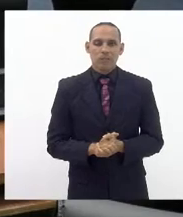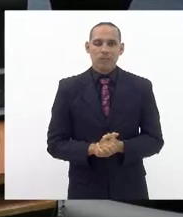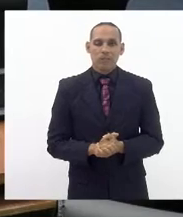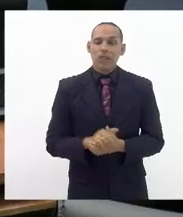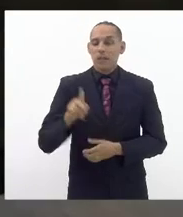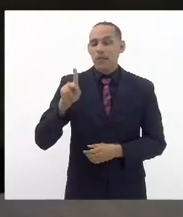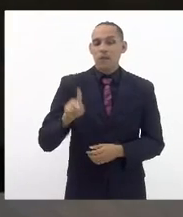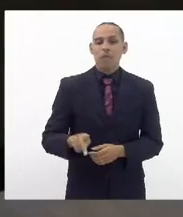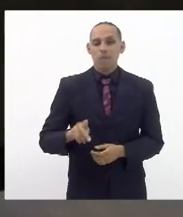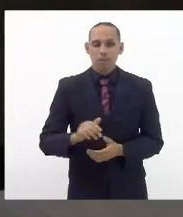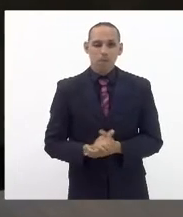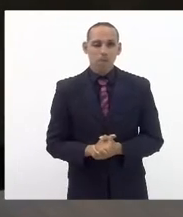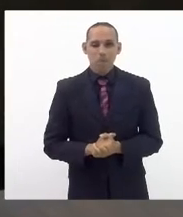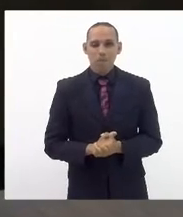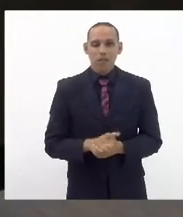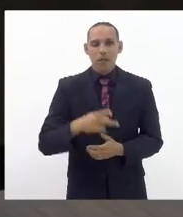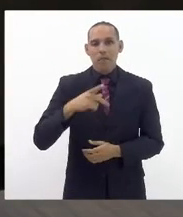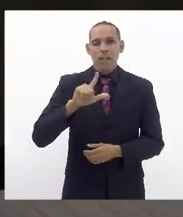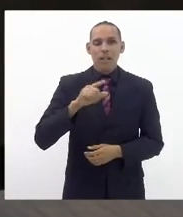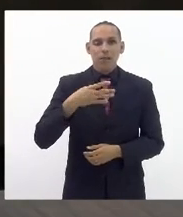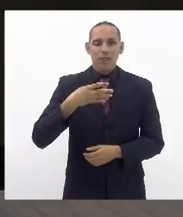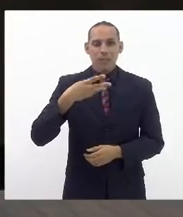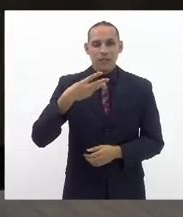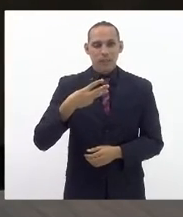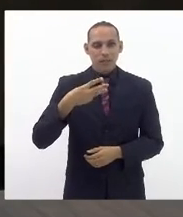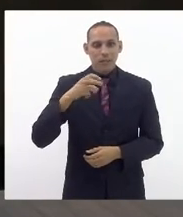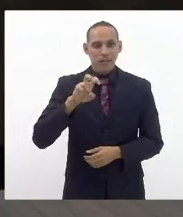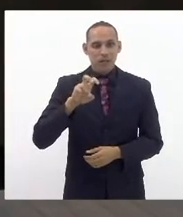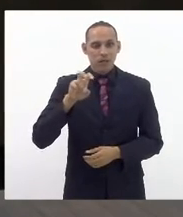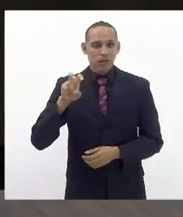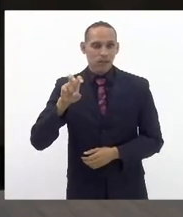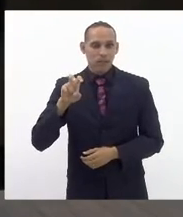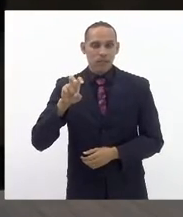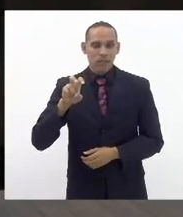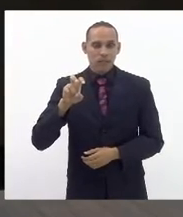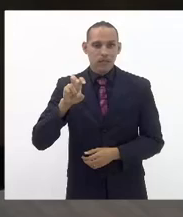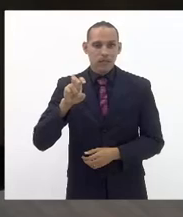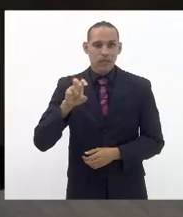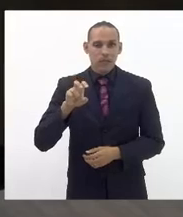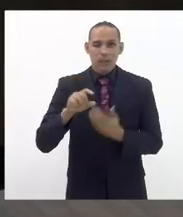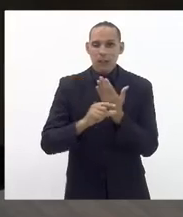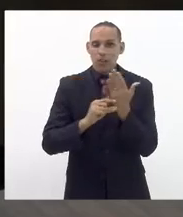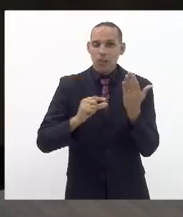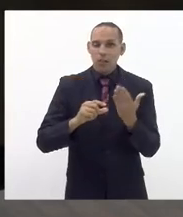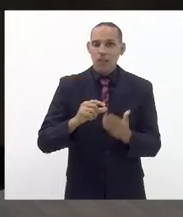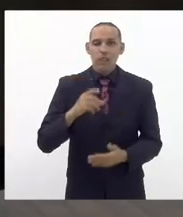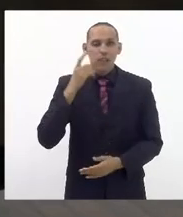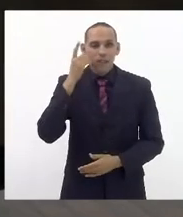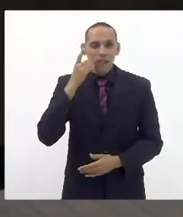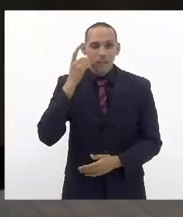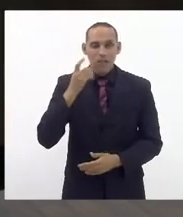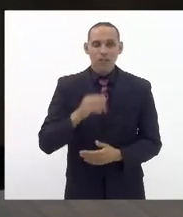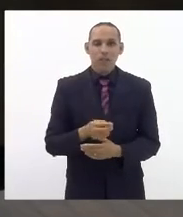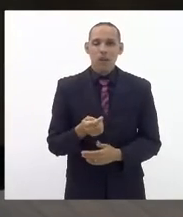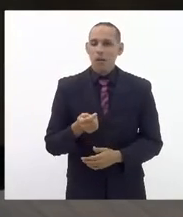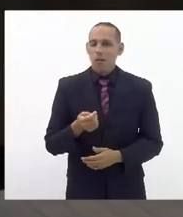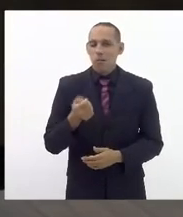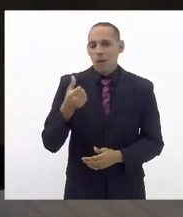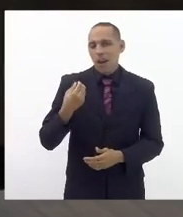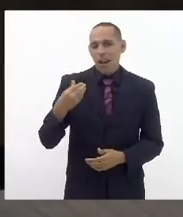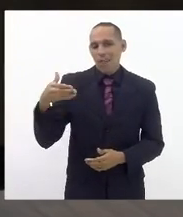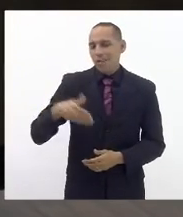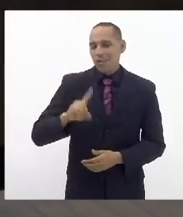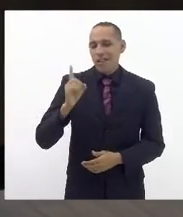Senhora Presidente, PL 4355, de autoria de uma deputada que quase não está no